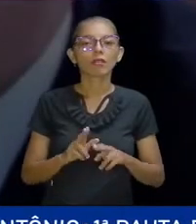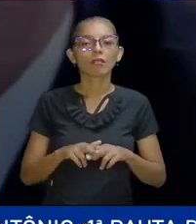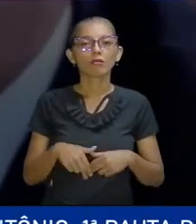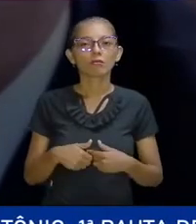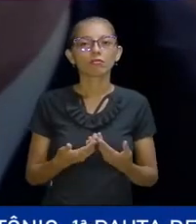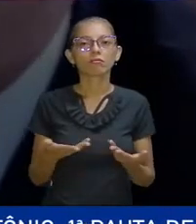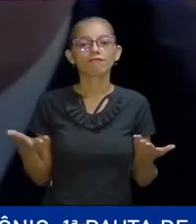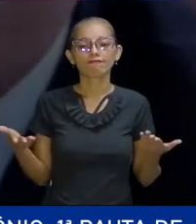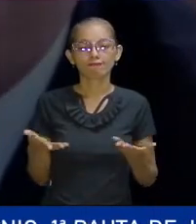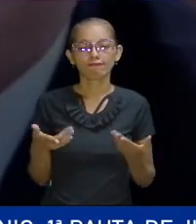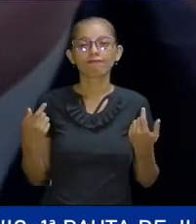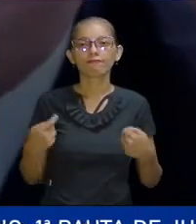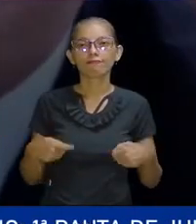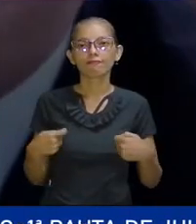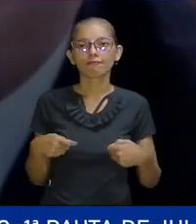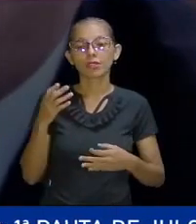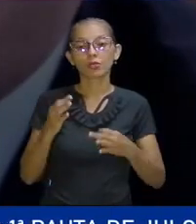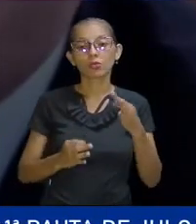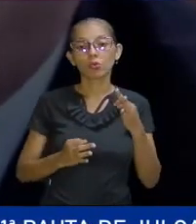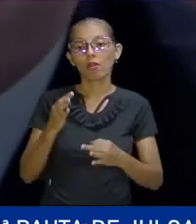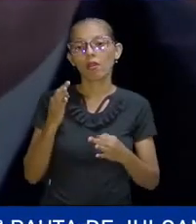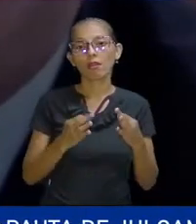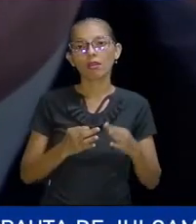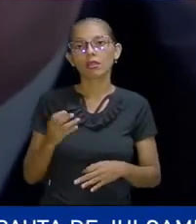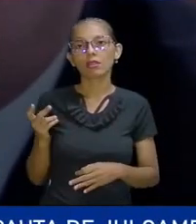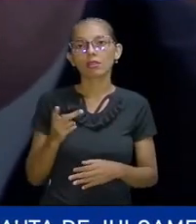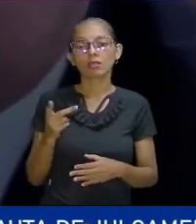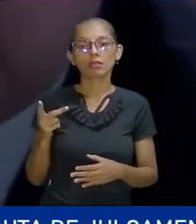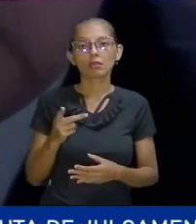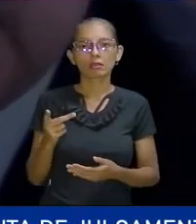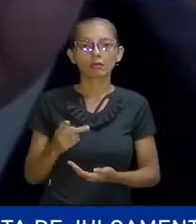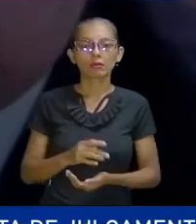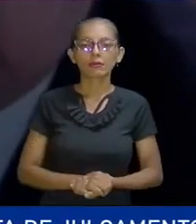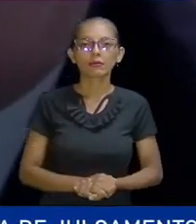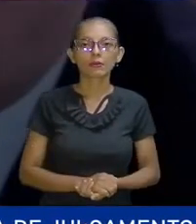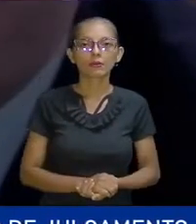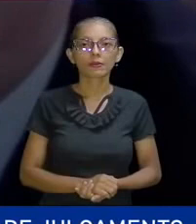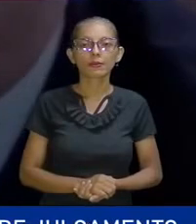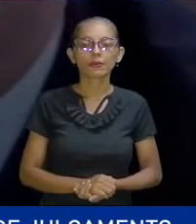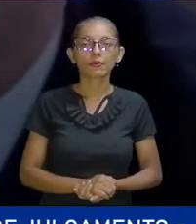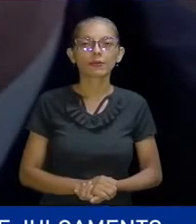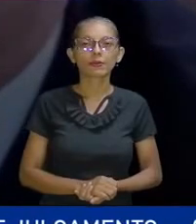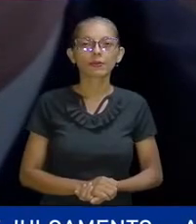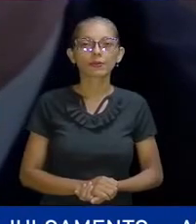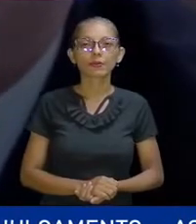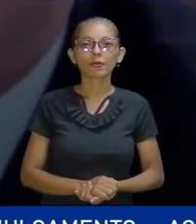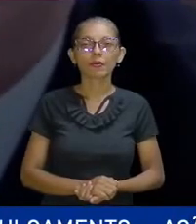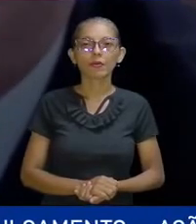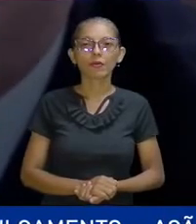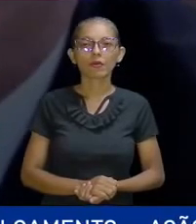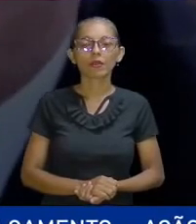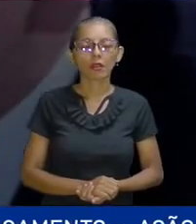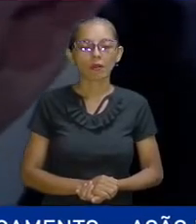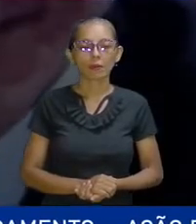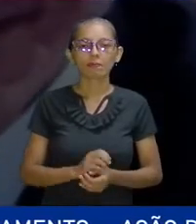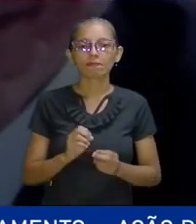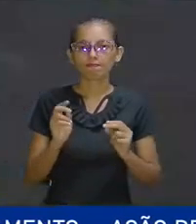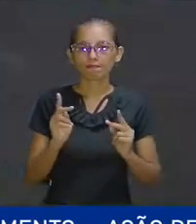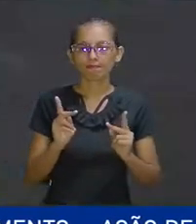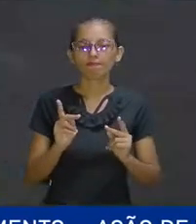julgar procedente a presente ação de investigação judicial eleitoral. São os termos,